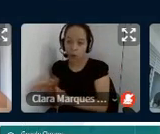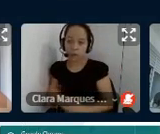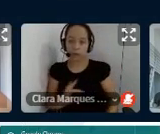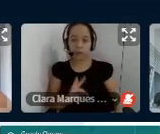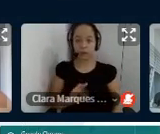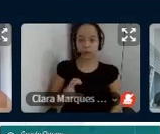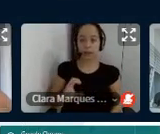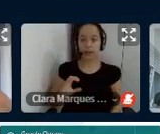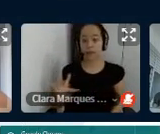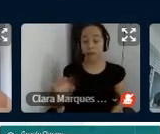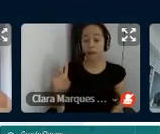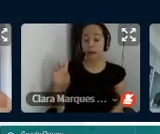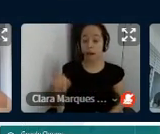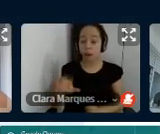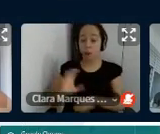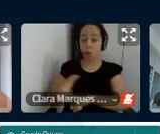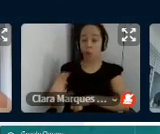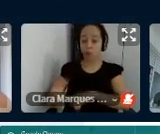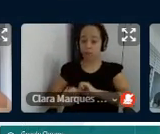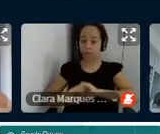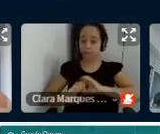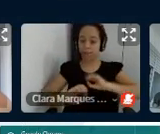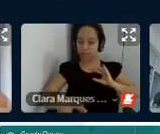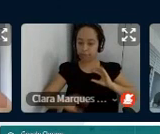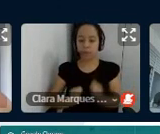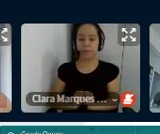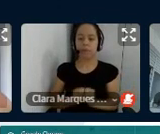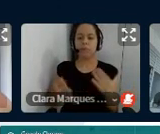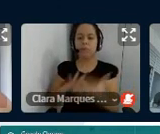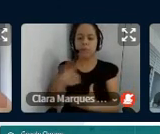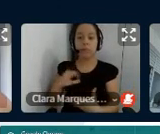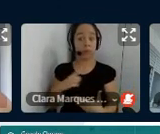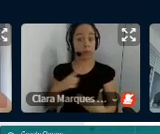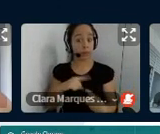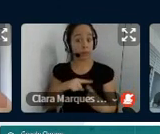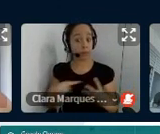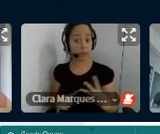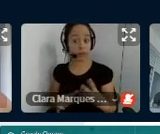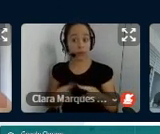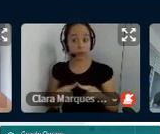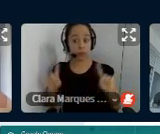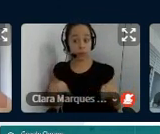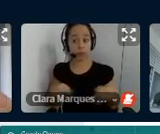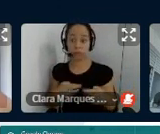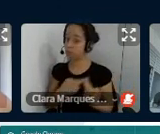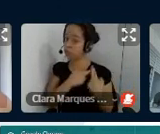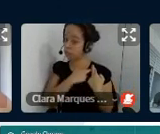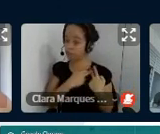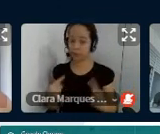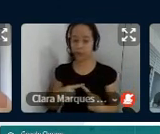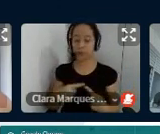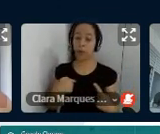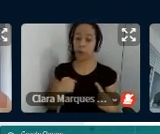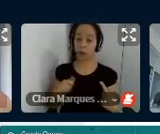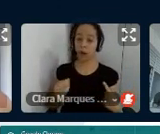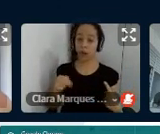e aí o sorteio ocorrerá sobre a responsa ah entendi